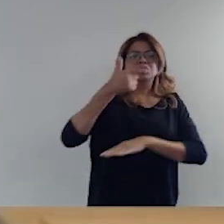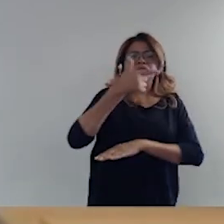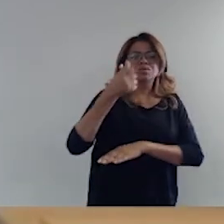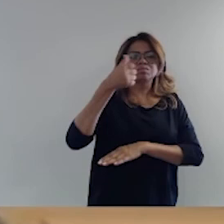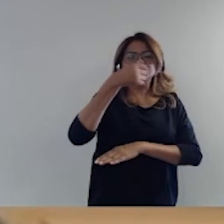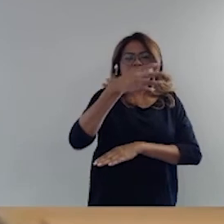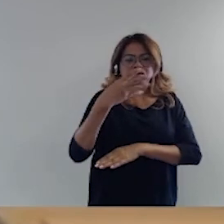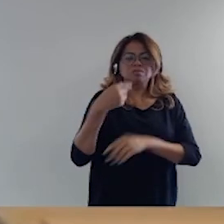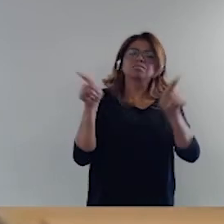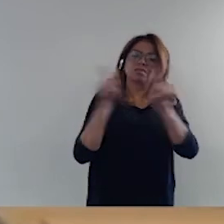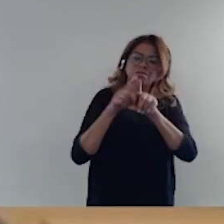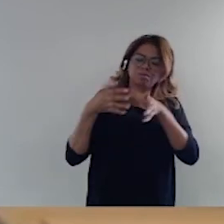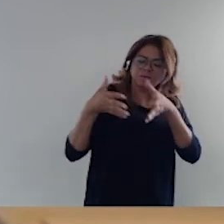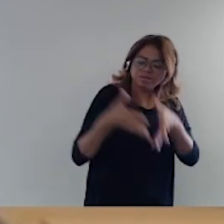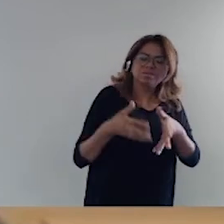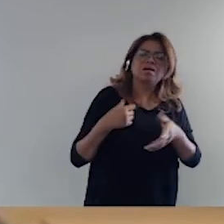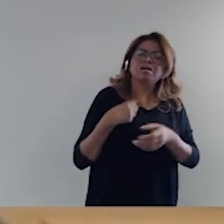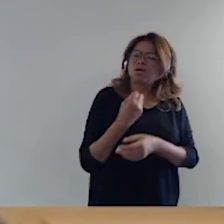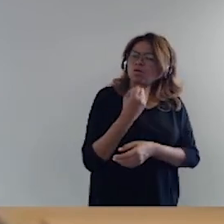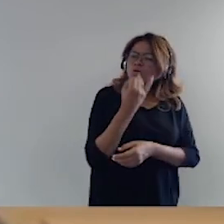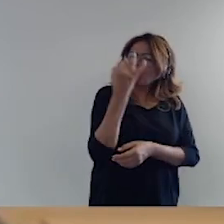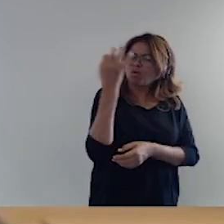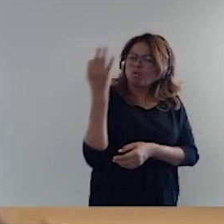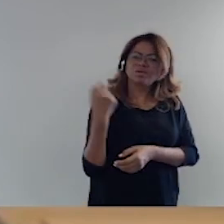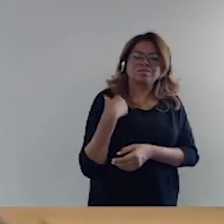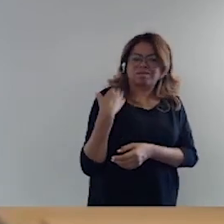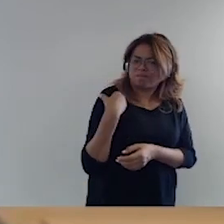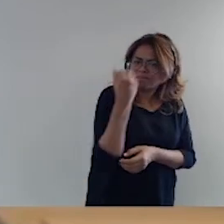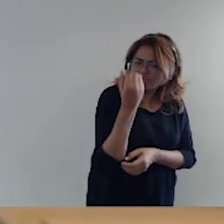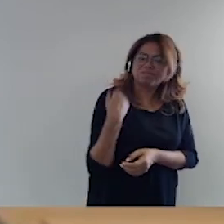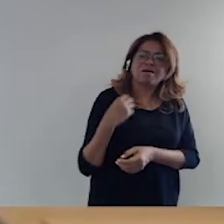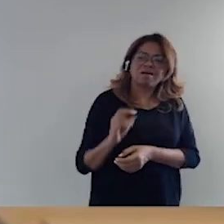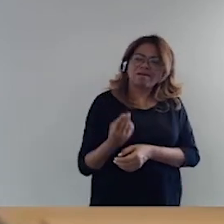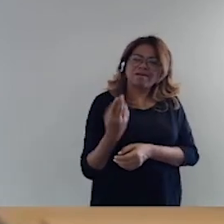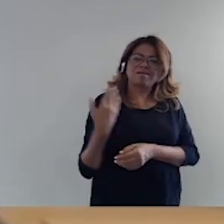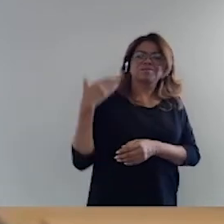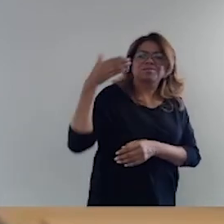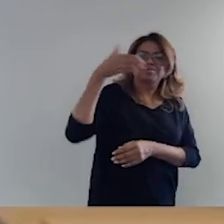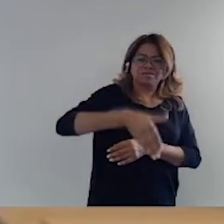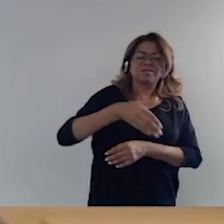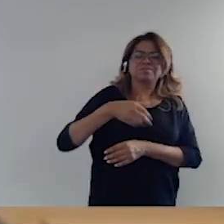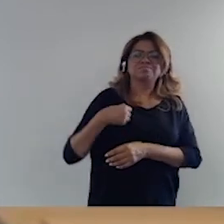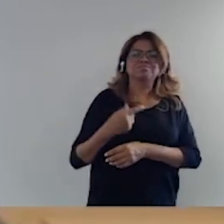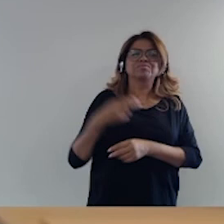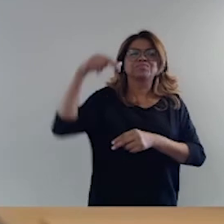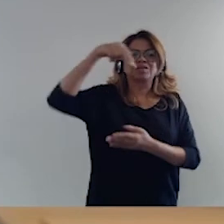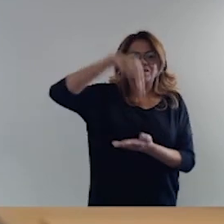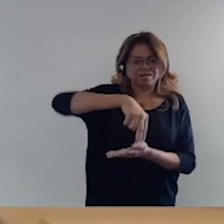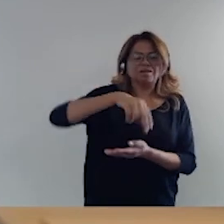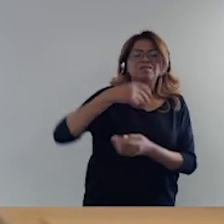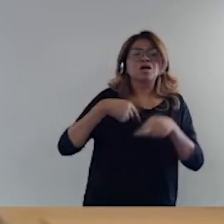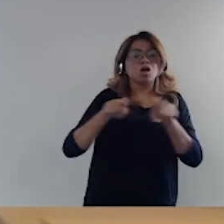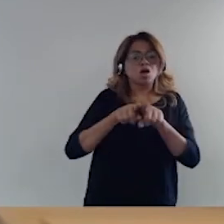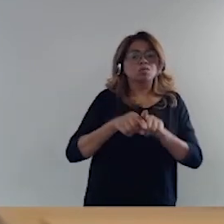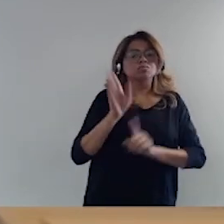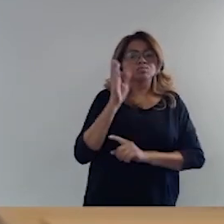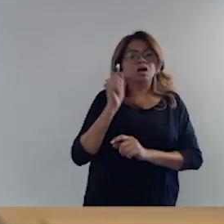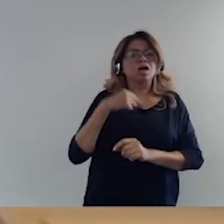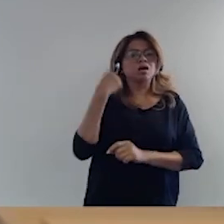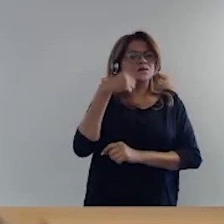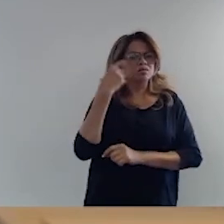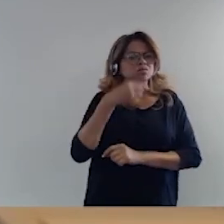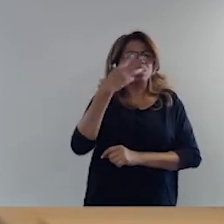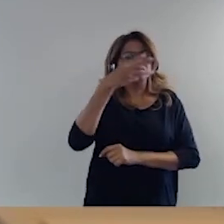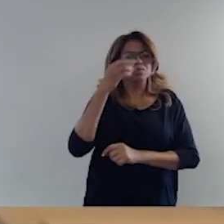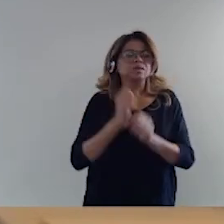2014 e estarei quantas vezes for convocado. Fui advogado por mais de 30 anos e